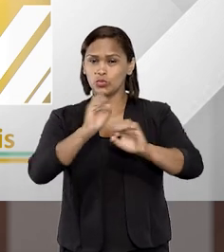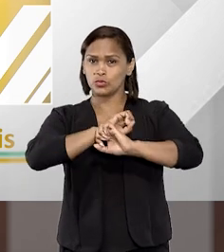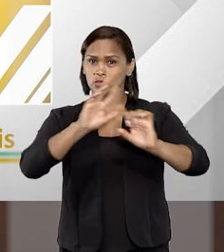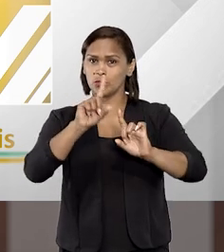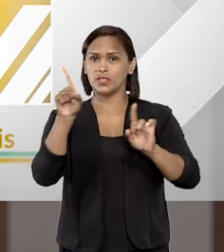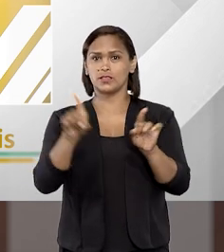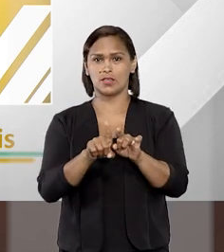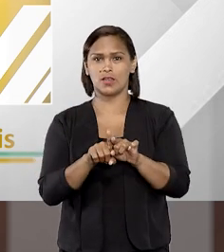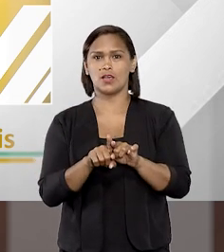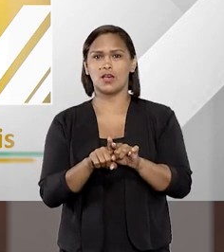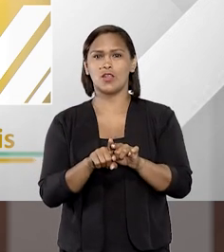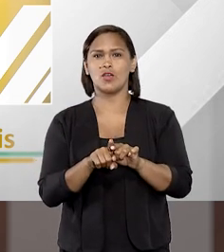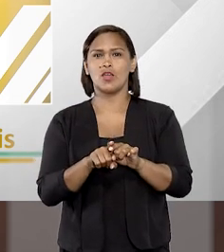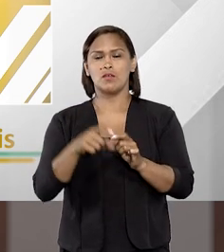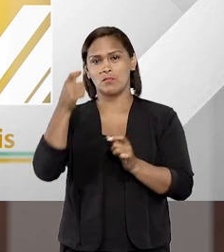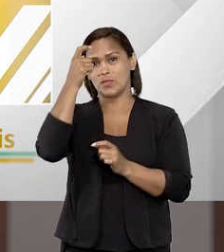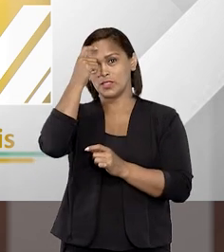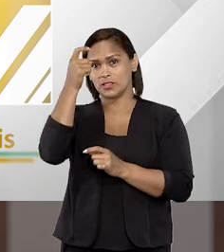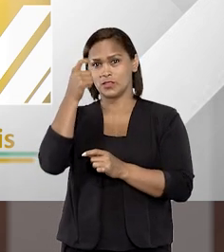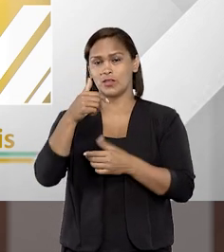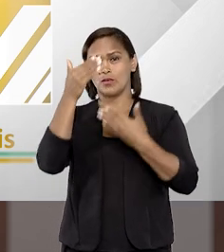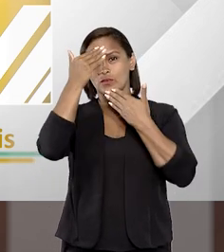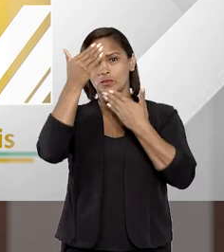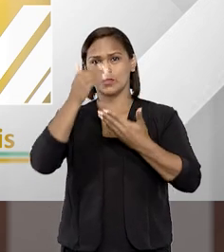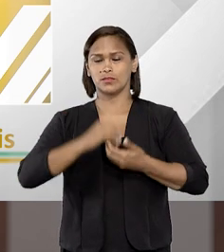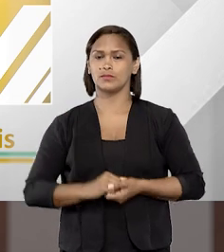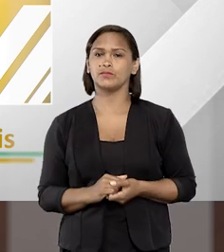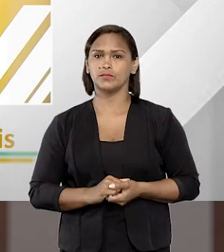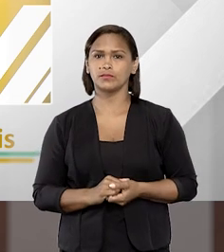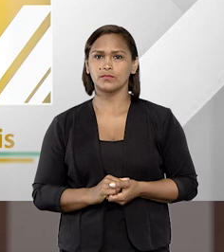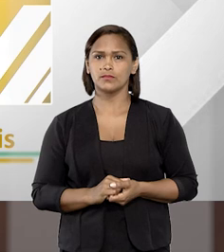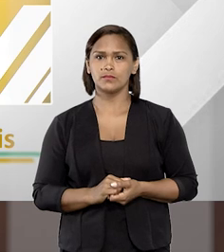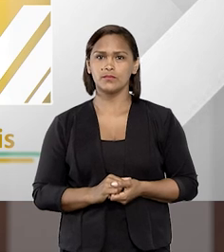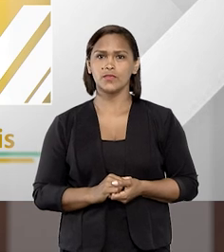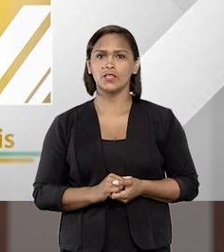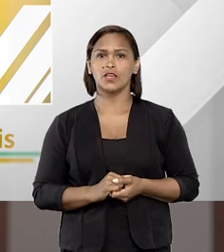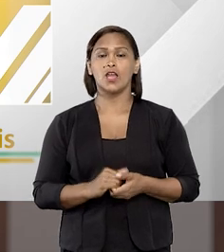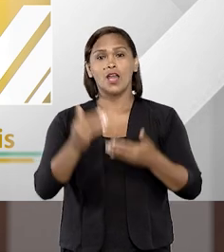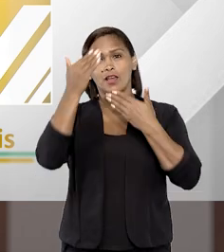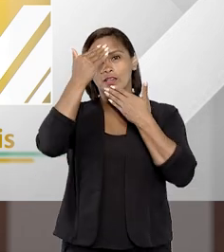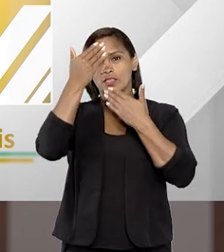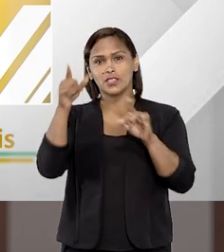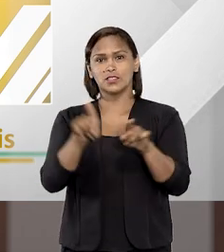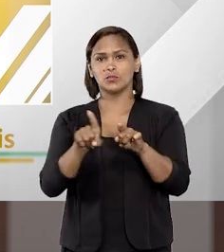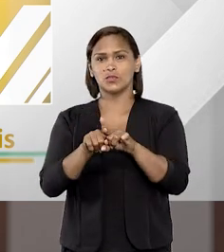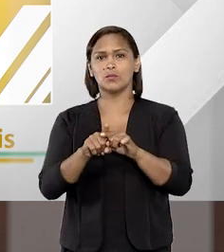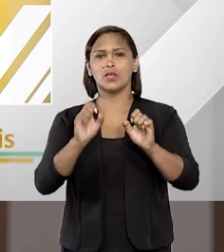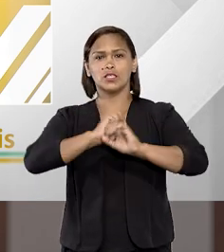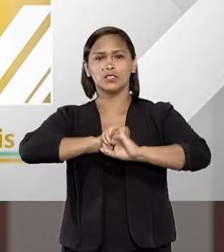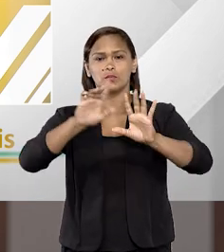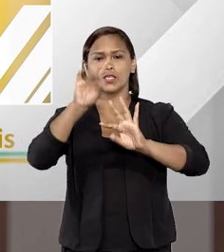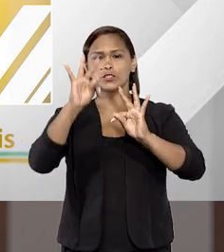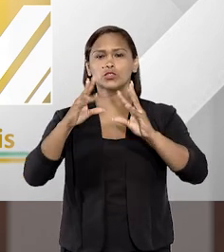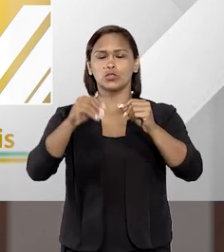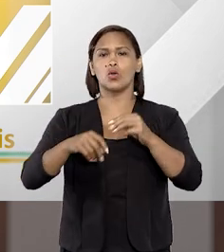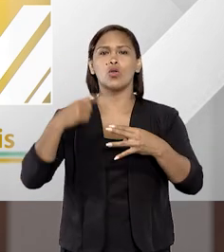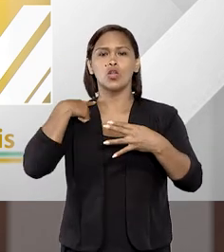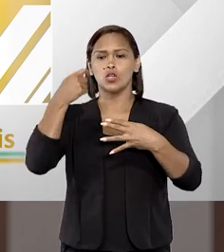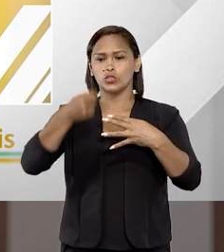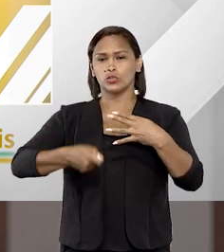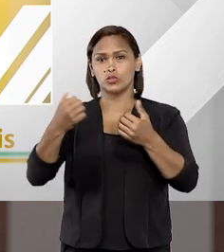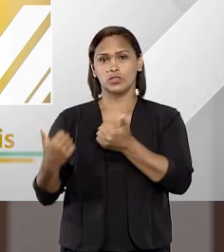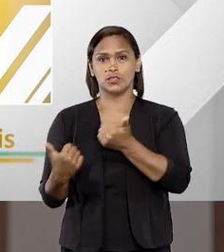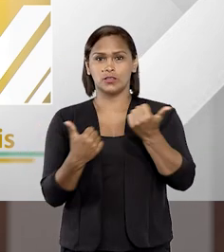transparente mais racional Obrigado nós agradecemos também os esclarecimentos do Juiz